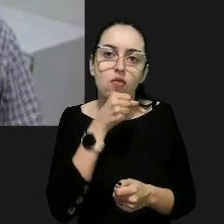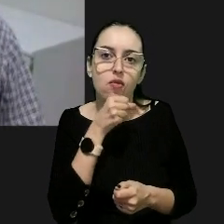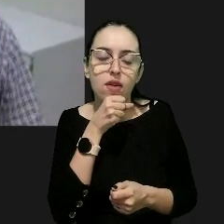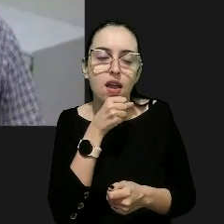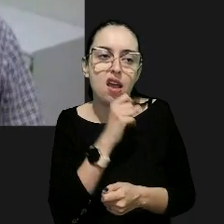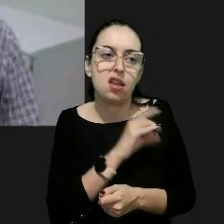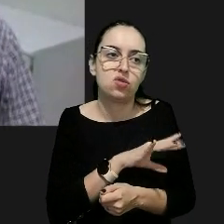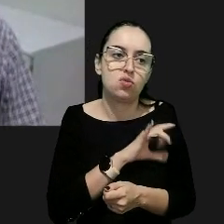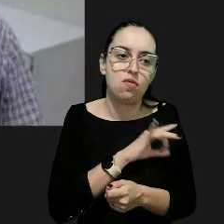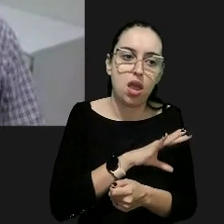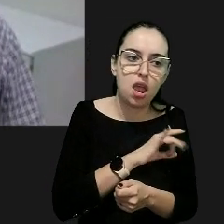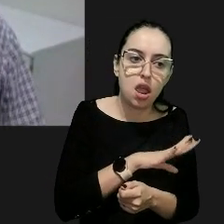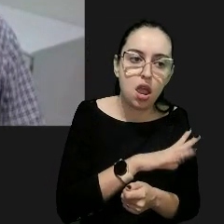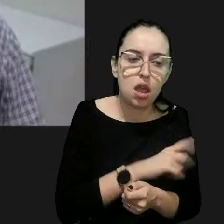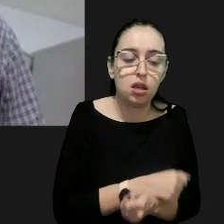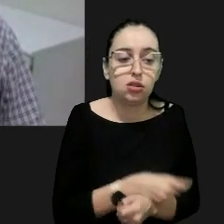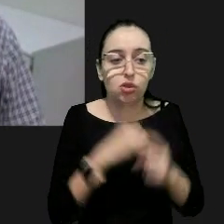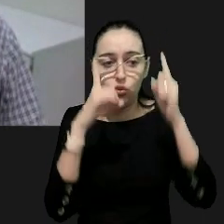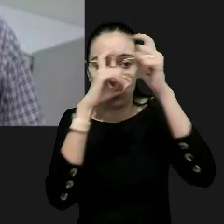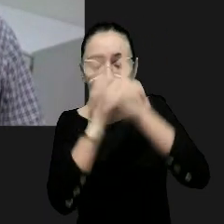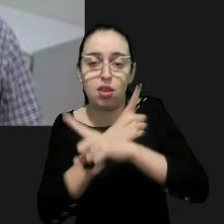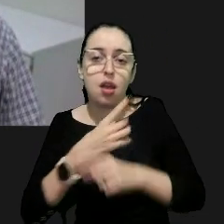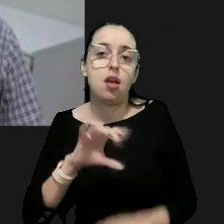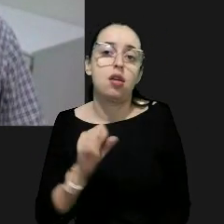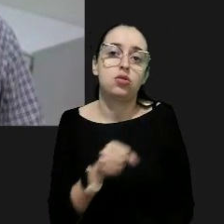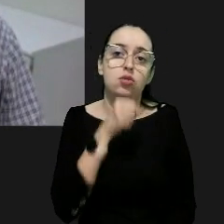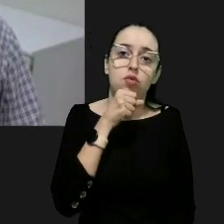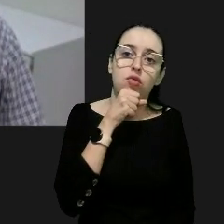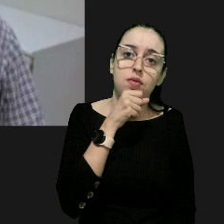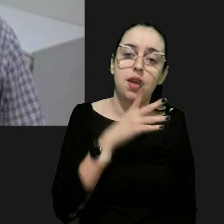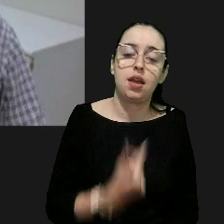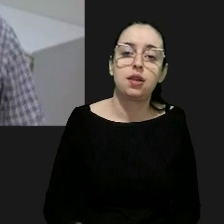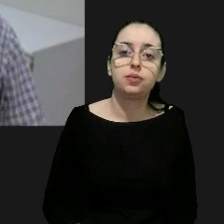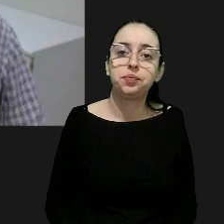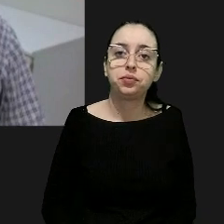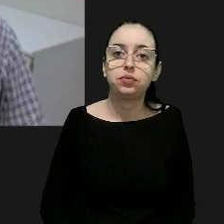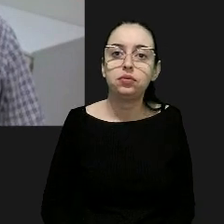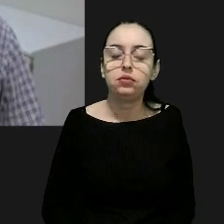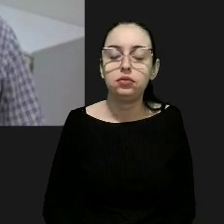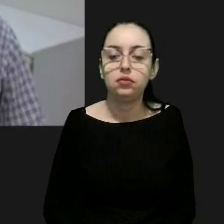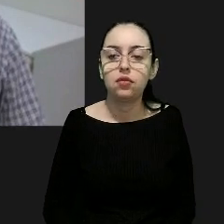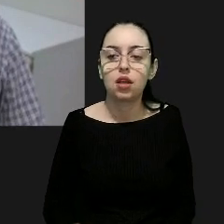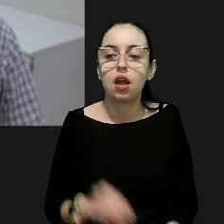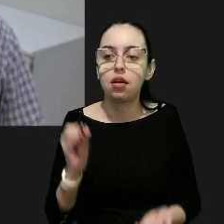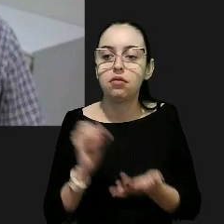podem, o que eles querem, os medos deles, as dificuldades deles, sabe?